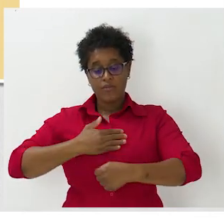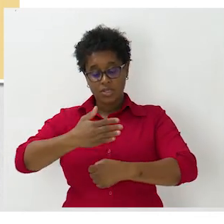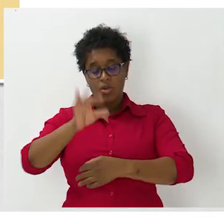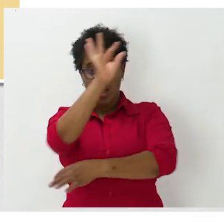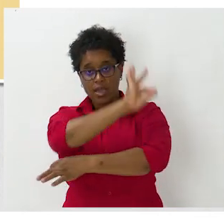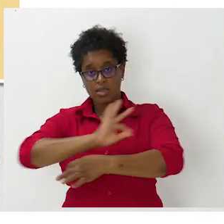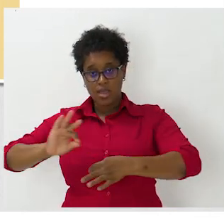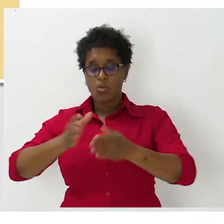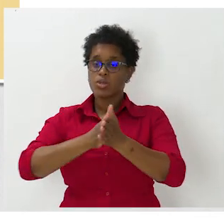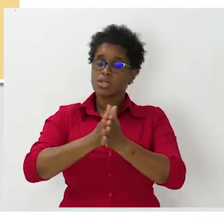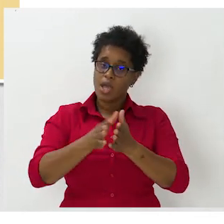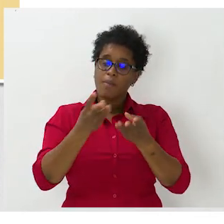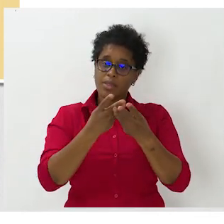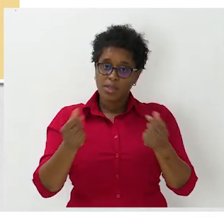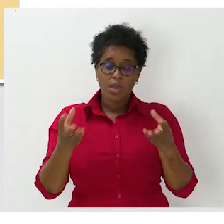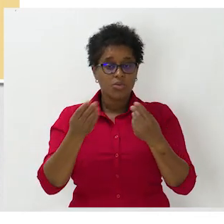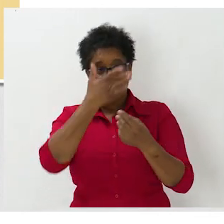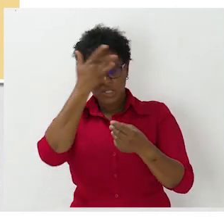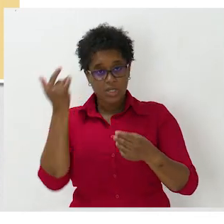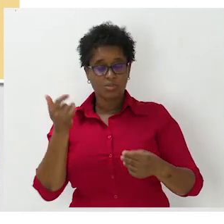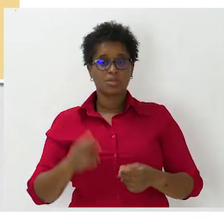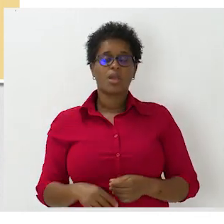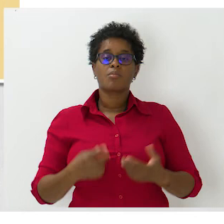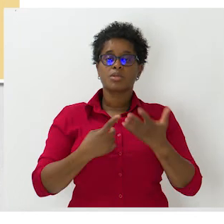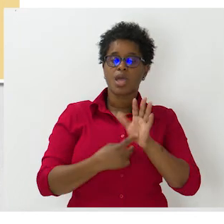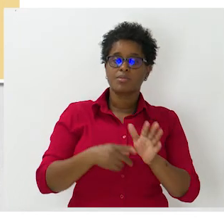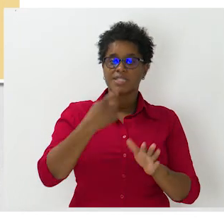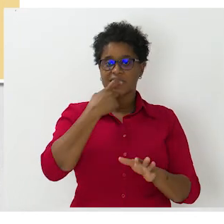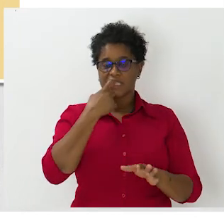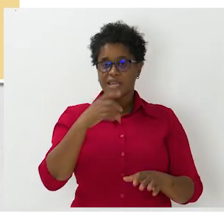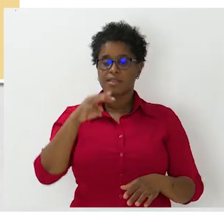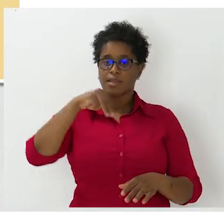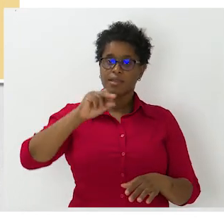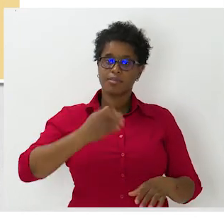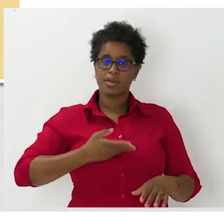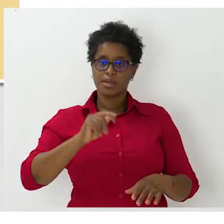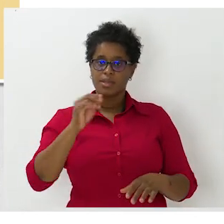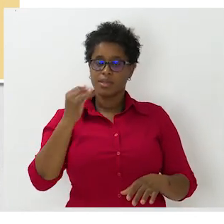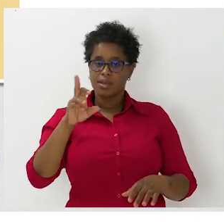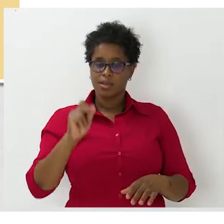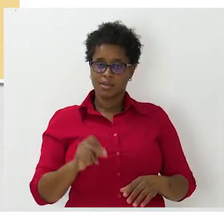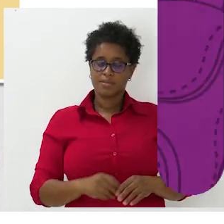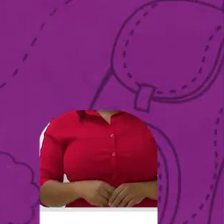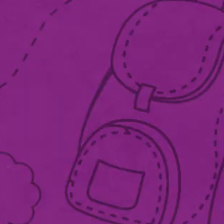utilizavam materiais muito simples, como pedra e madeira.